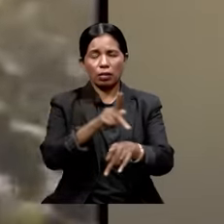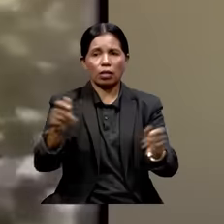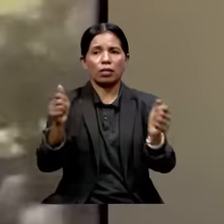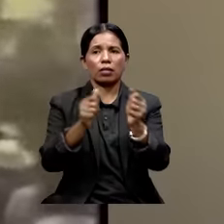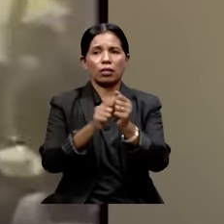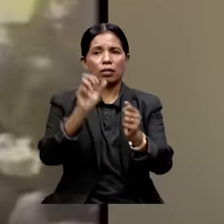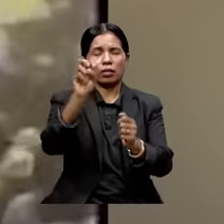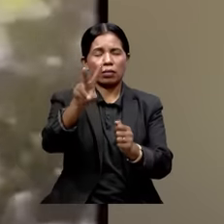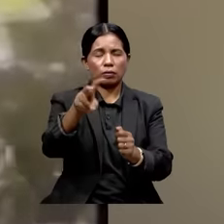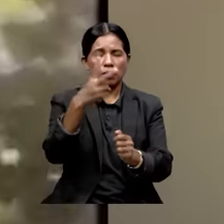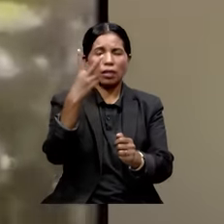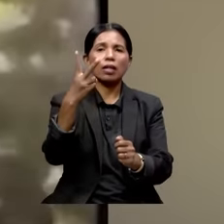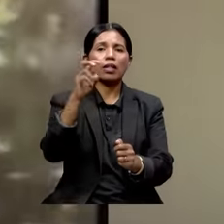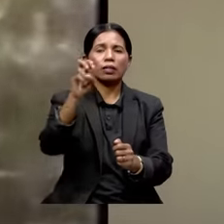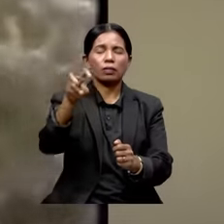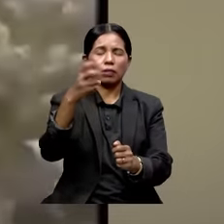atu sua limanulu.